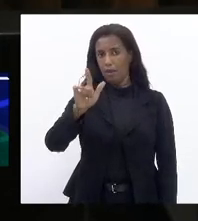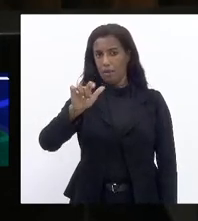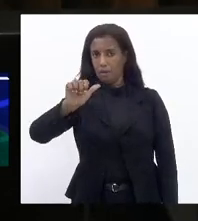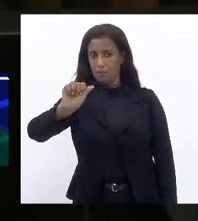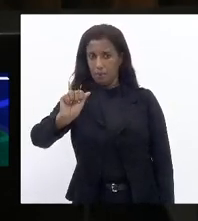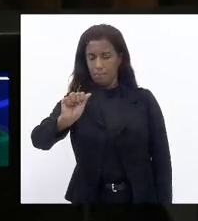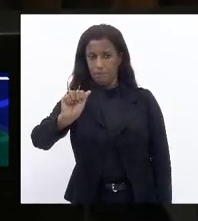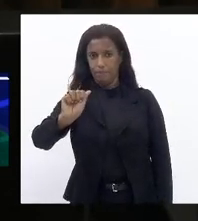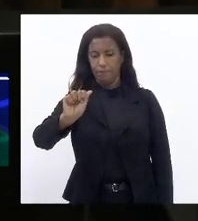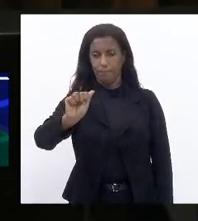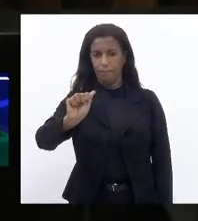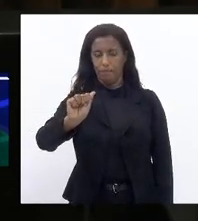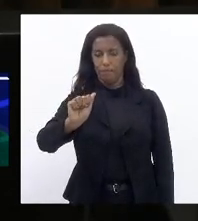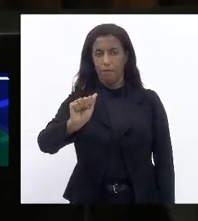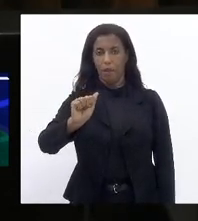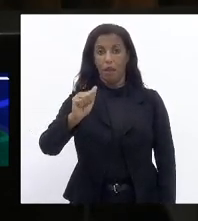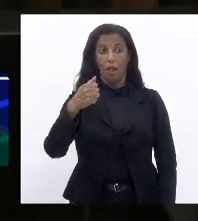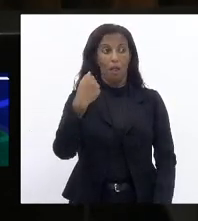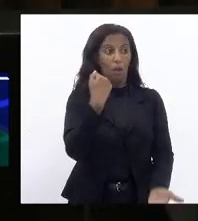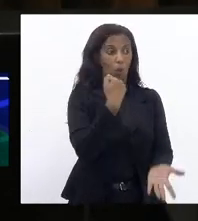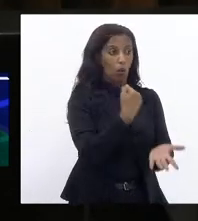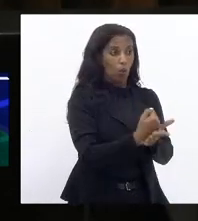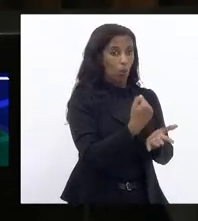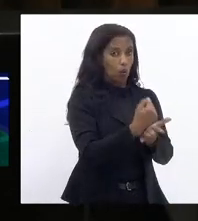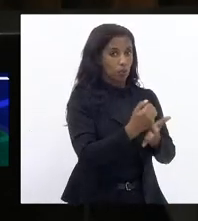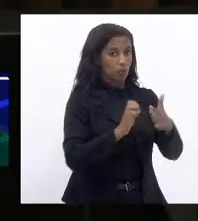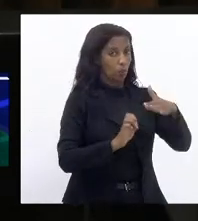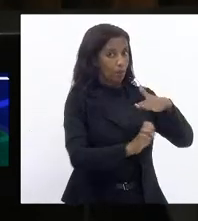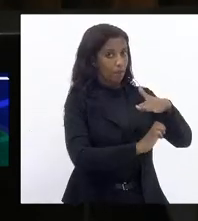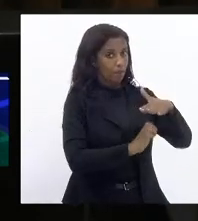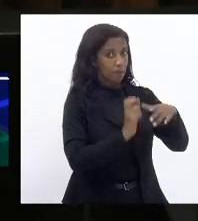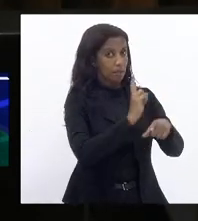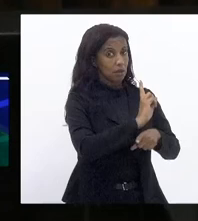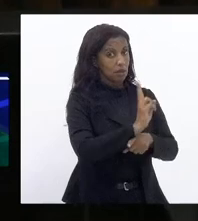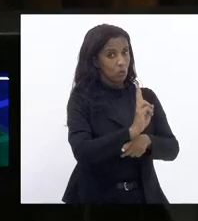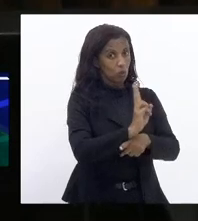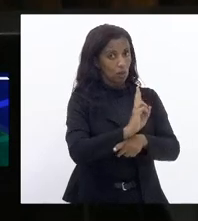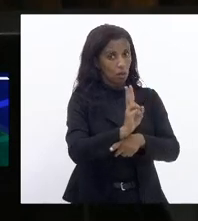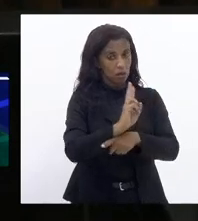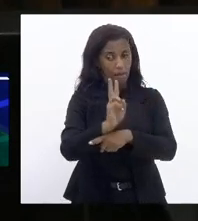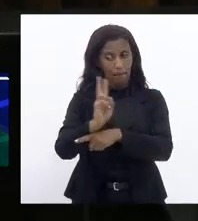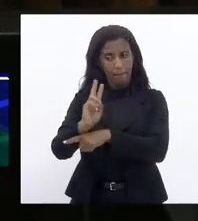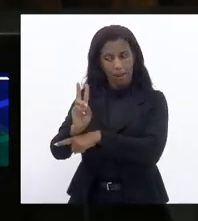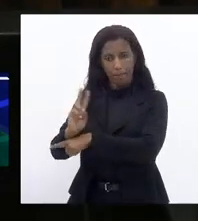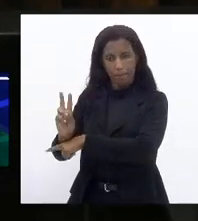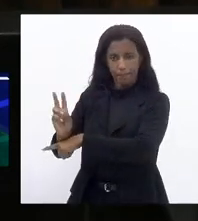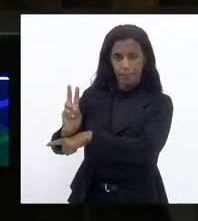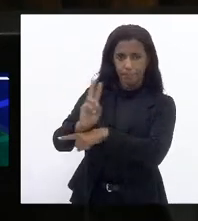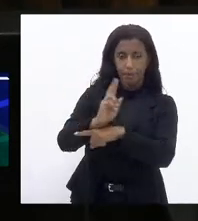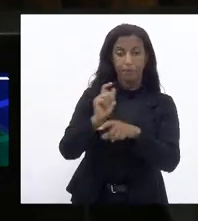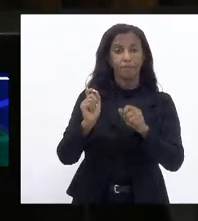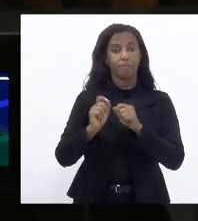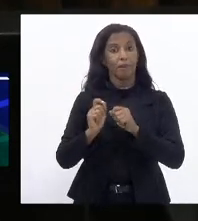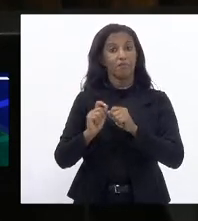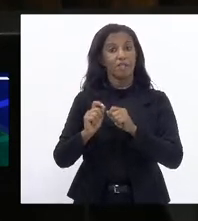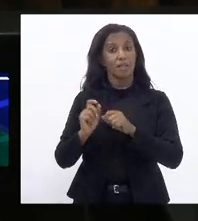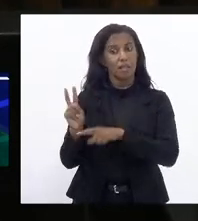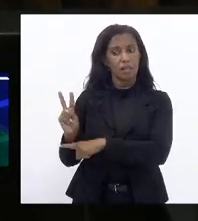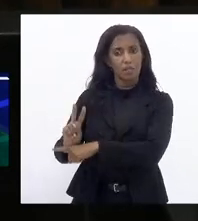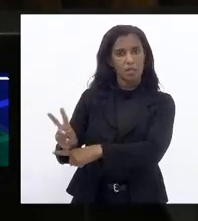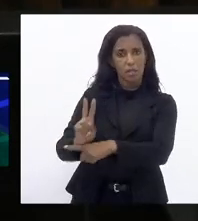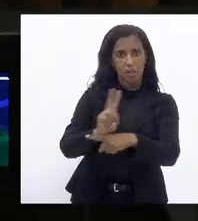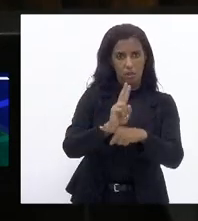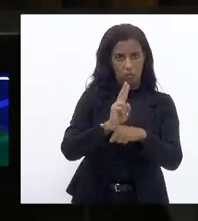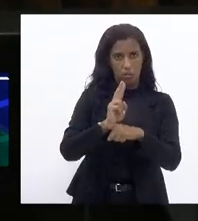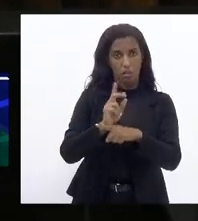retificação, contratou uma empresa de segurança para fazer a segurança